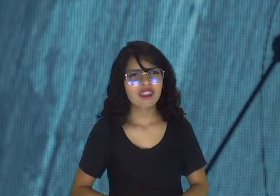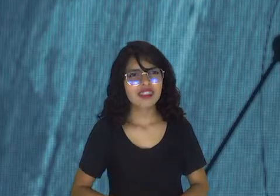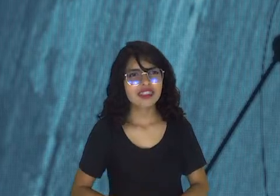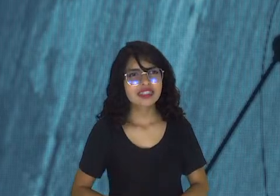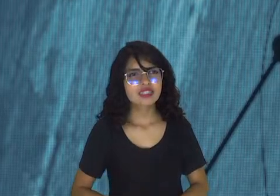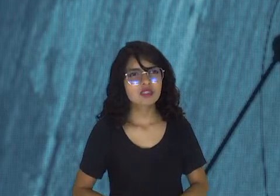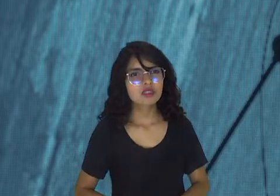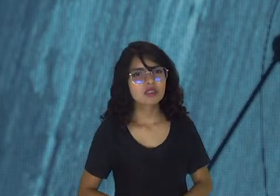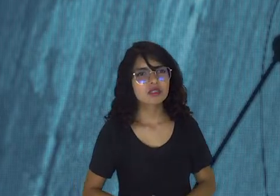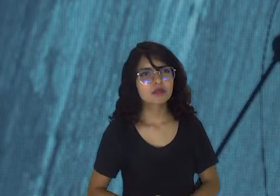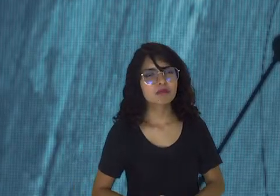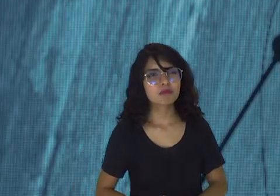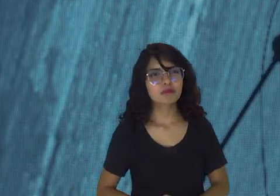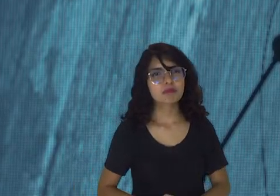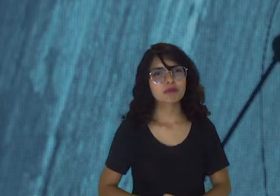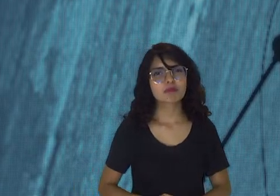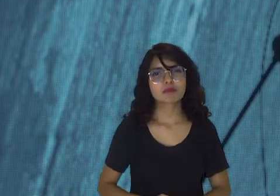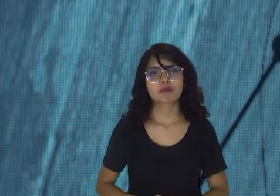Alguém fazendo